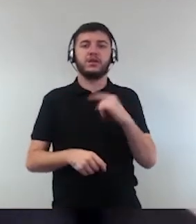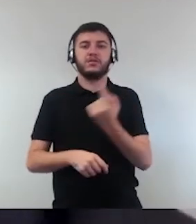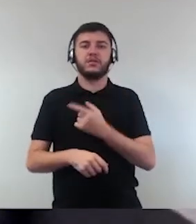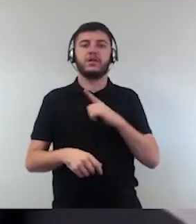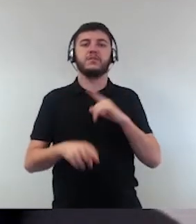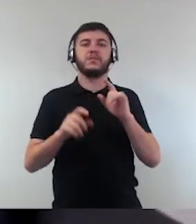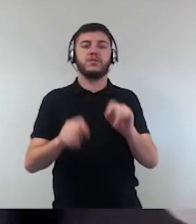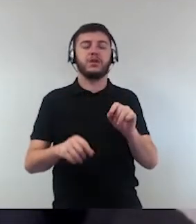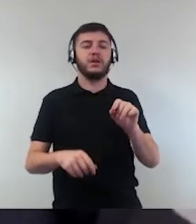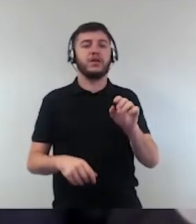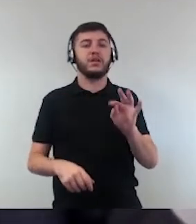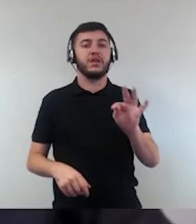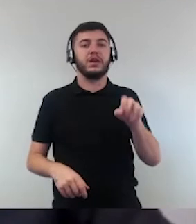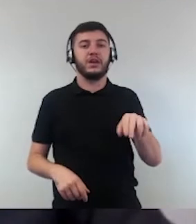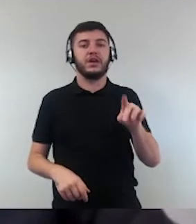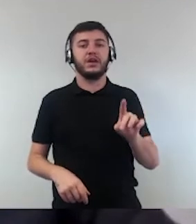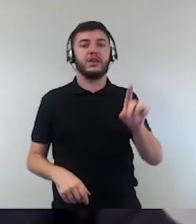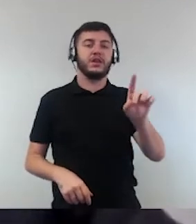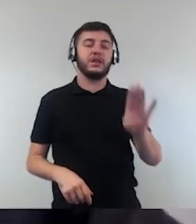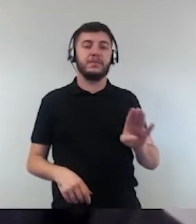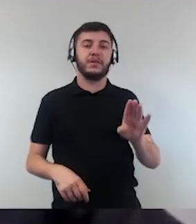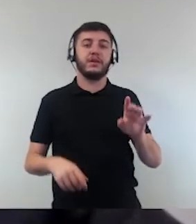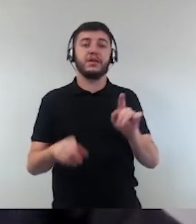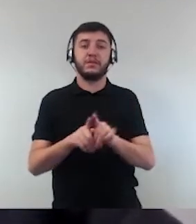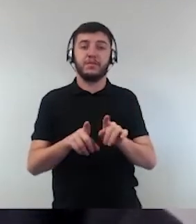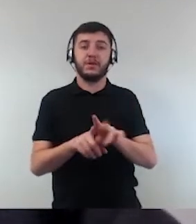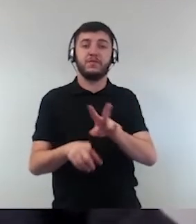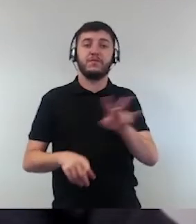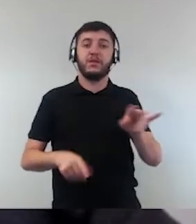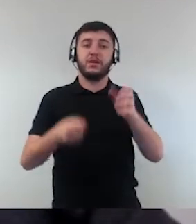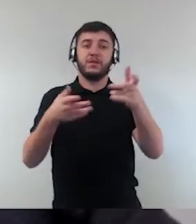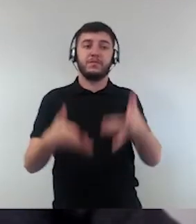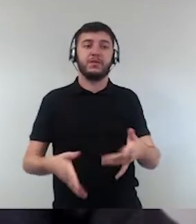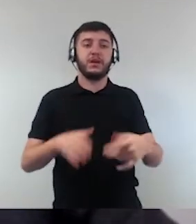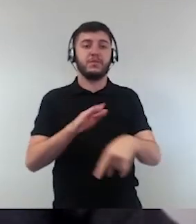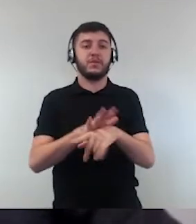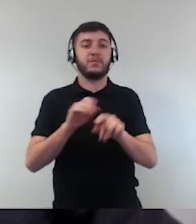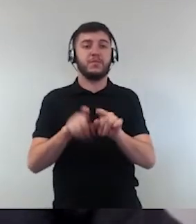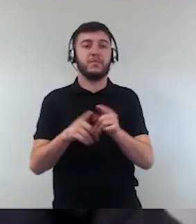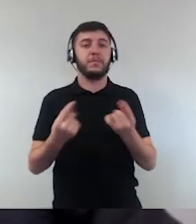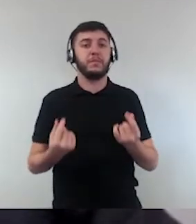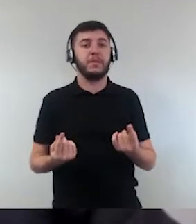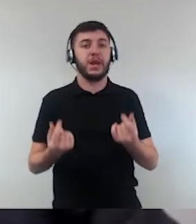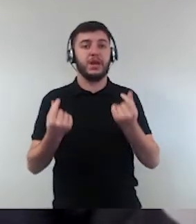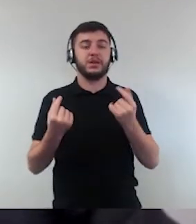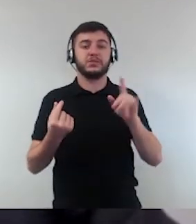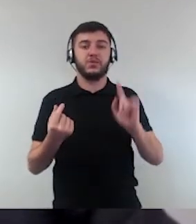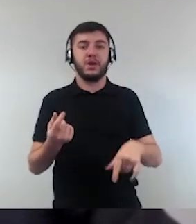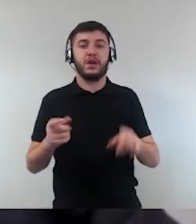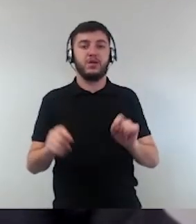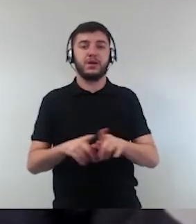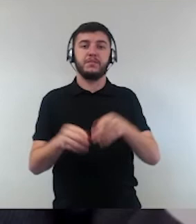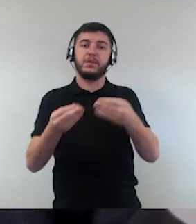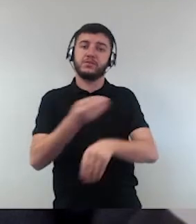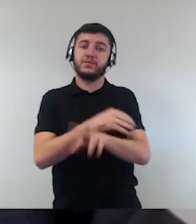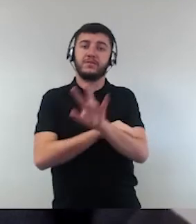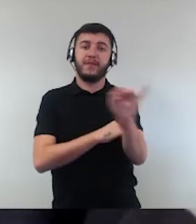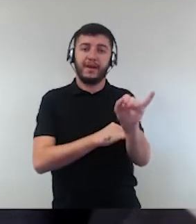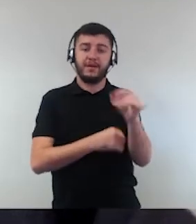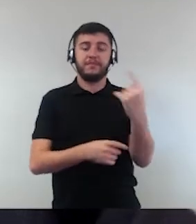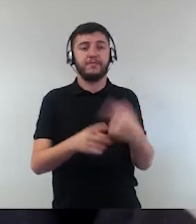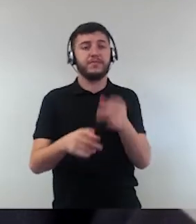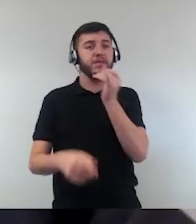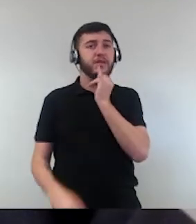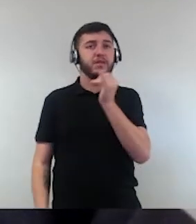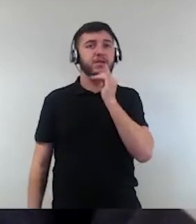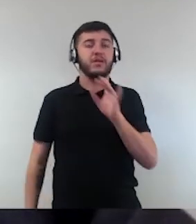PLD, no NCP, são duas siglas, esse preço vai estar comprometido, porque o PLD vai